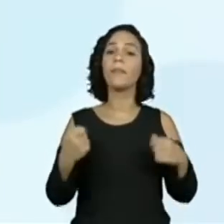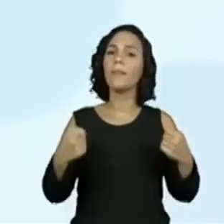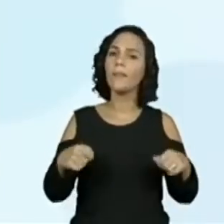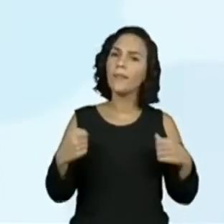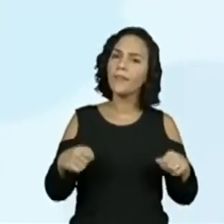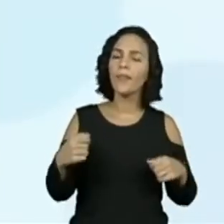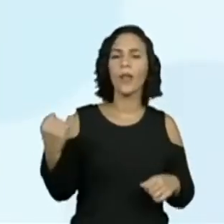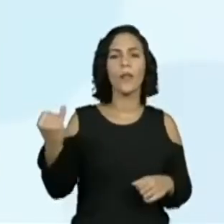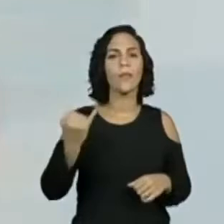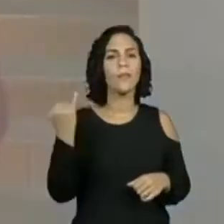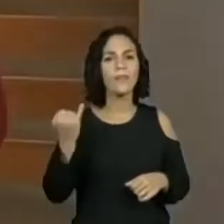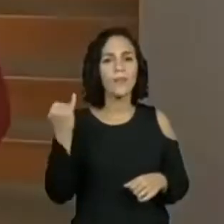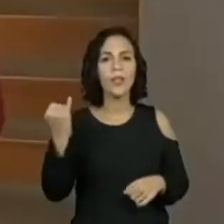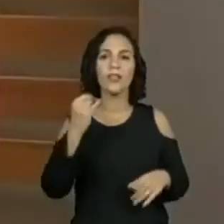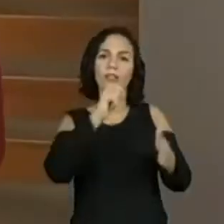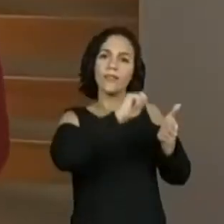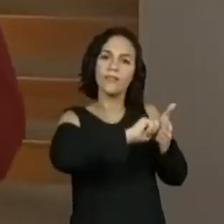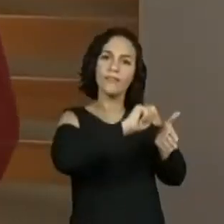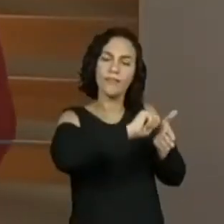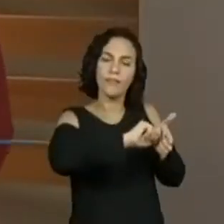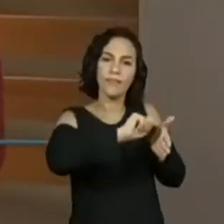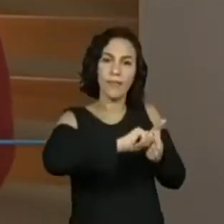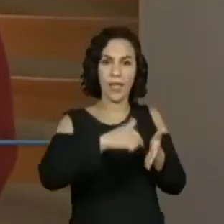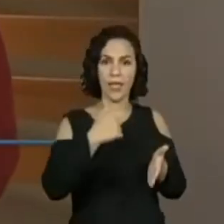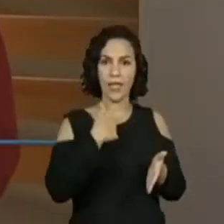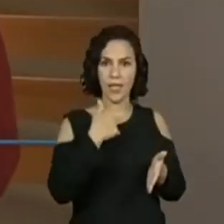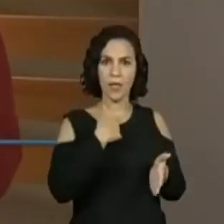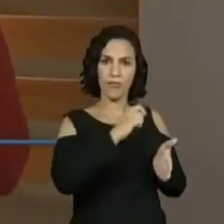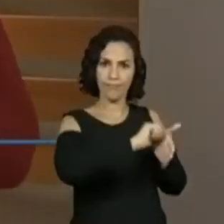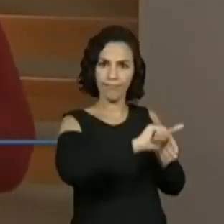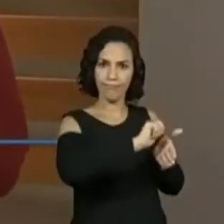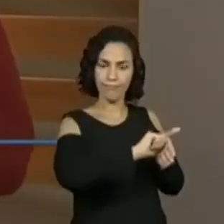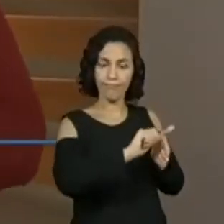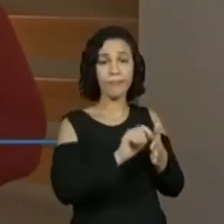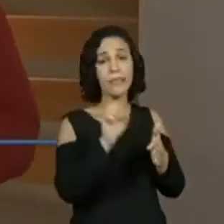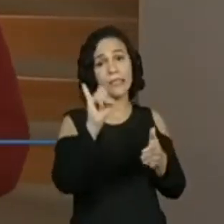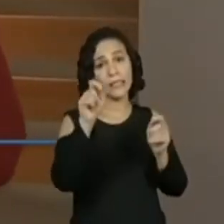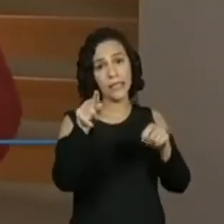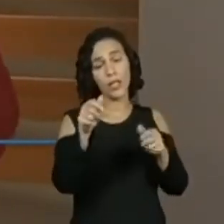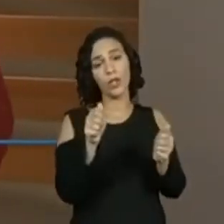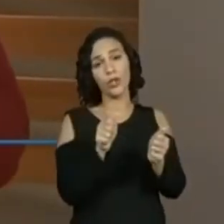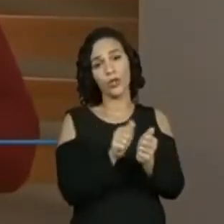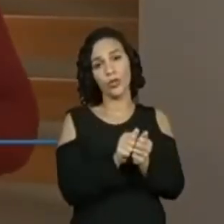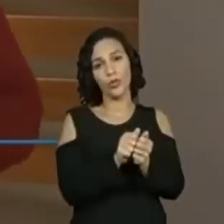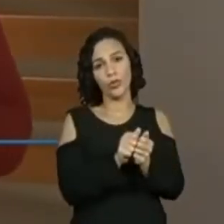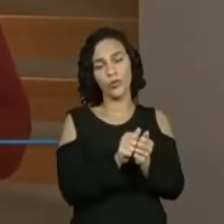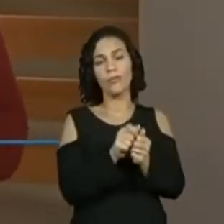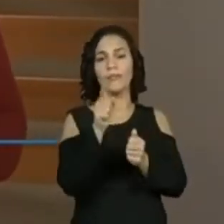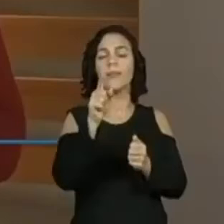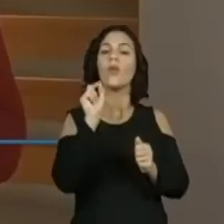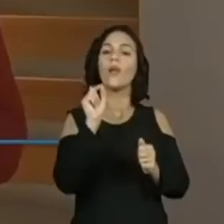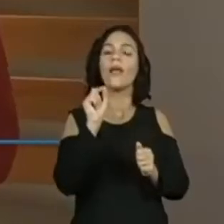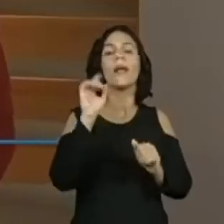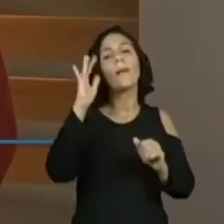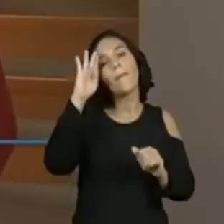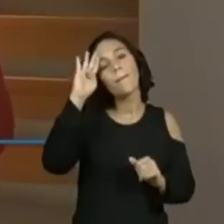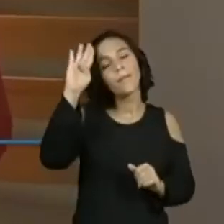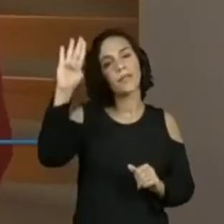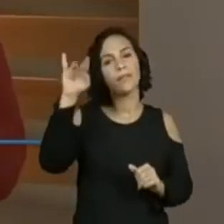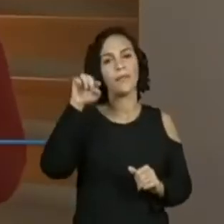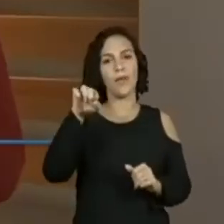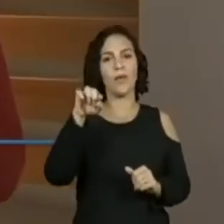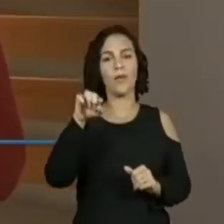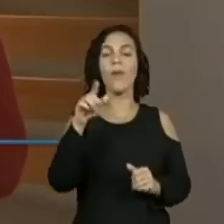precisa fazer a escrita eu vou fazer junto com vocês, para a gente não esquecer o que a gente precisa garantir na legenda, porque daí a